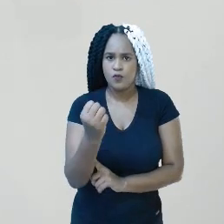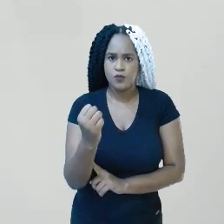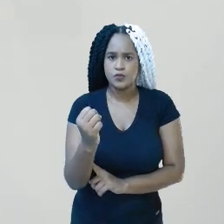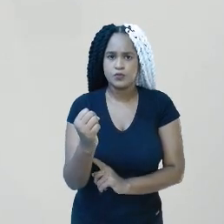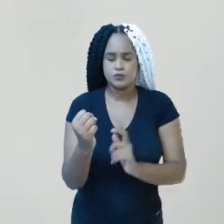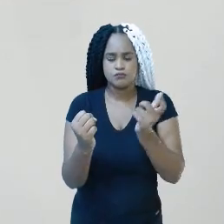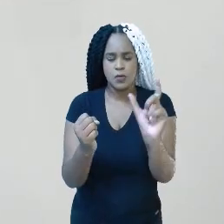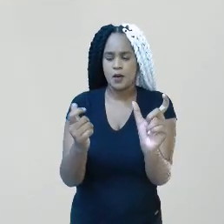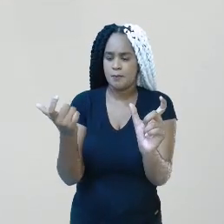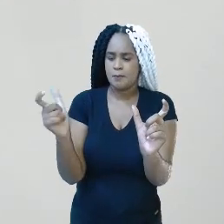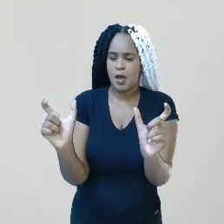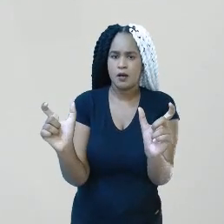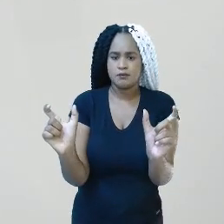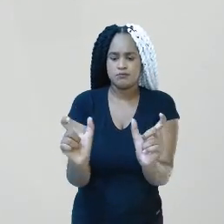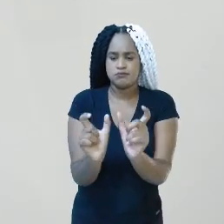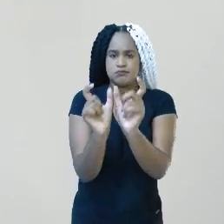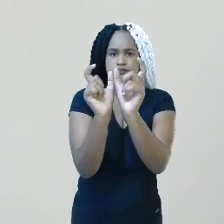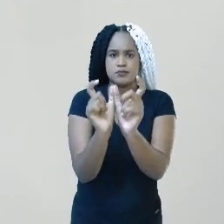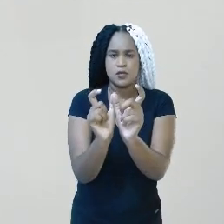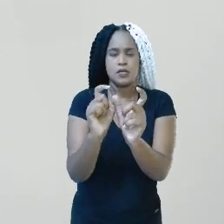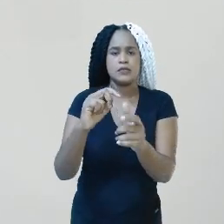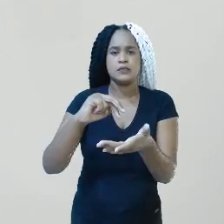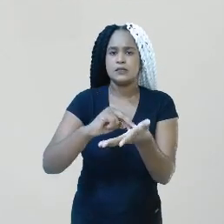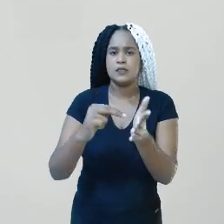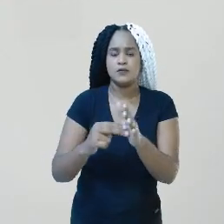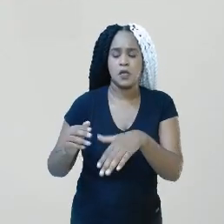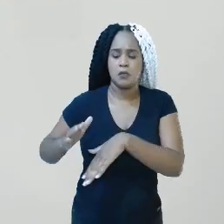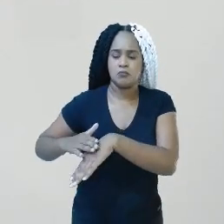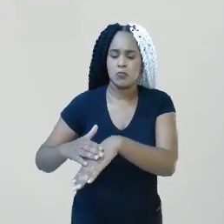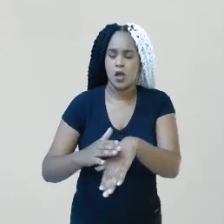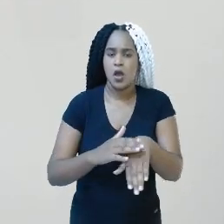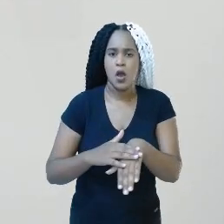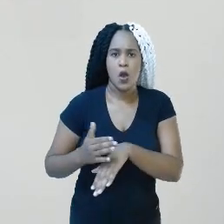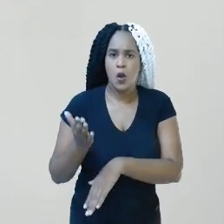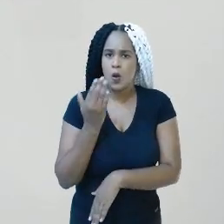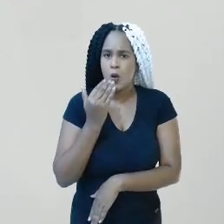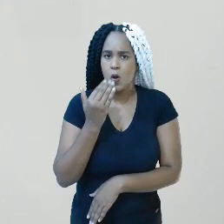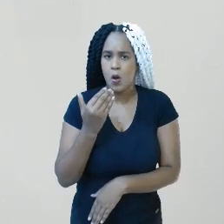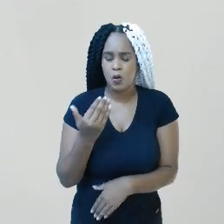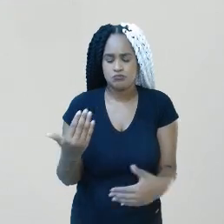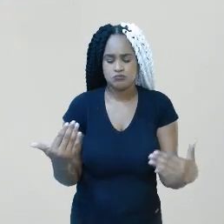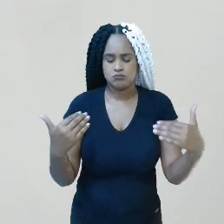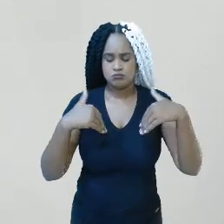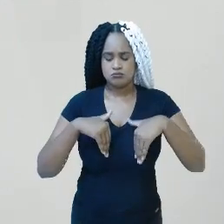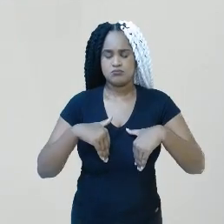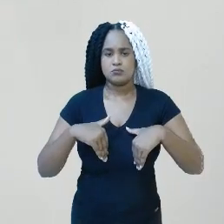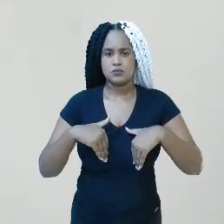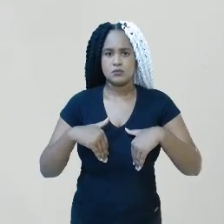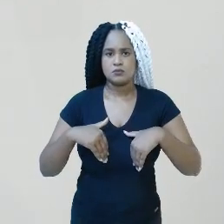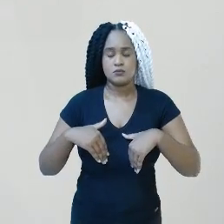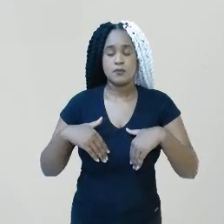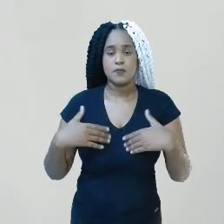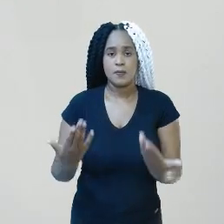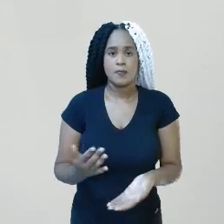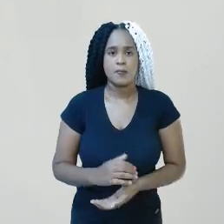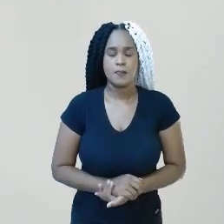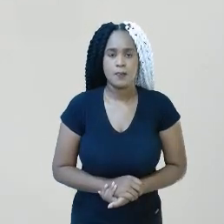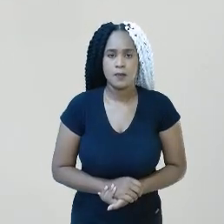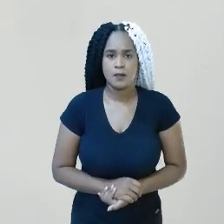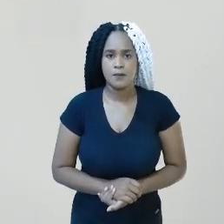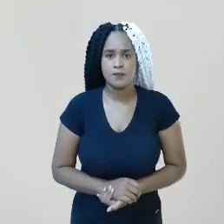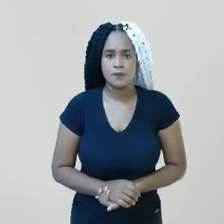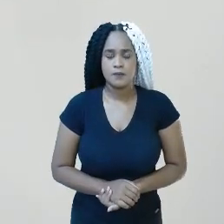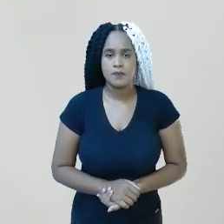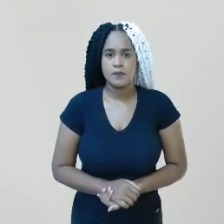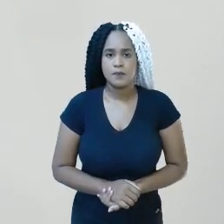auto significando a si mesmo, certo? Tudo que é auto é a si mesmo. E trófos tem a ver com alimentação. Então,